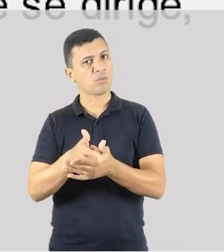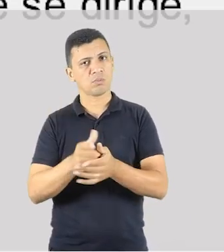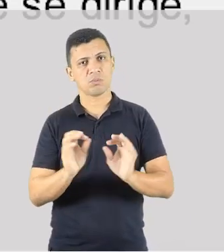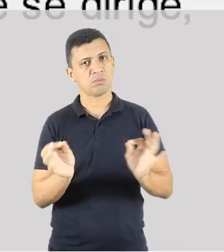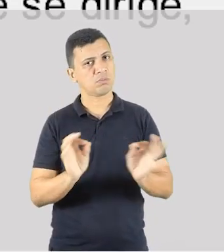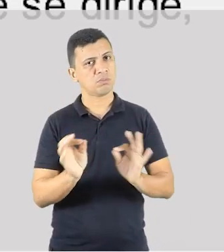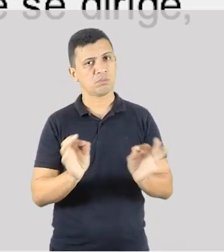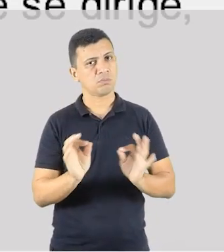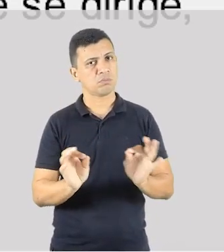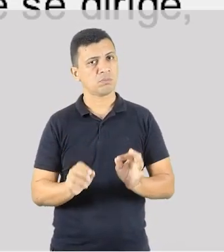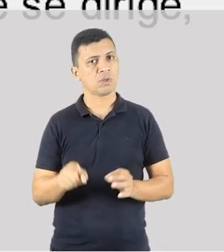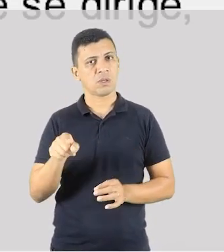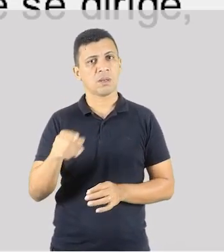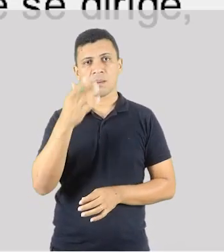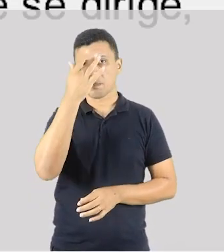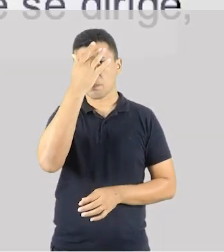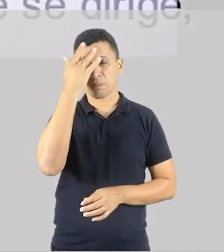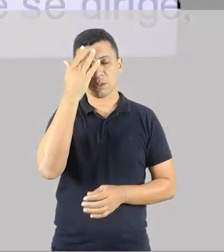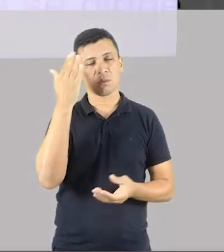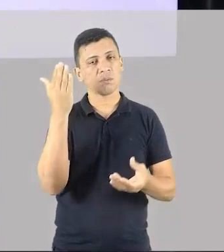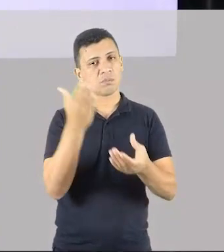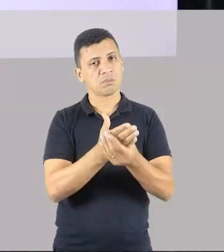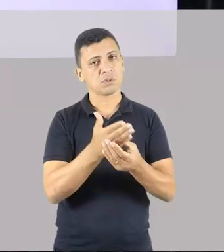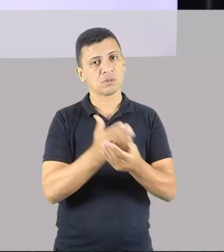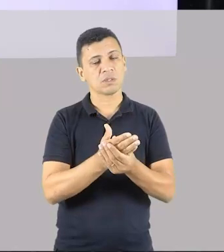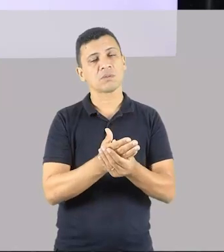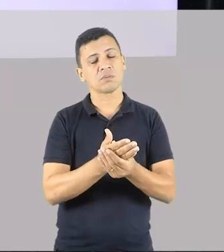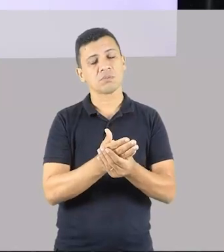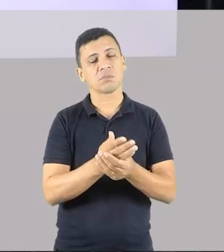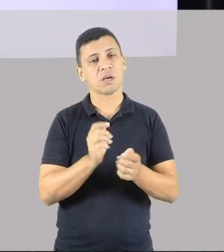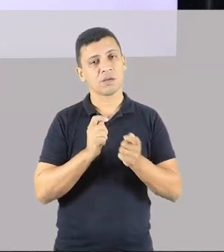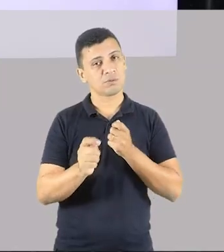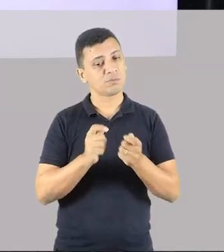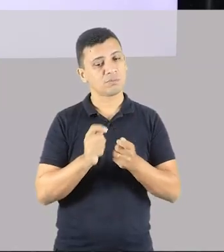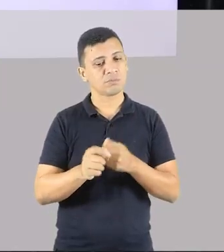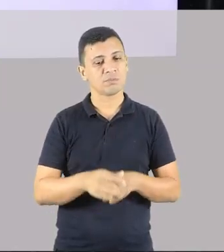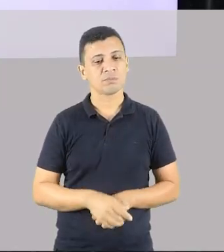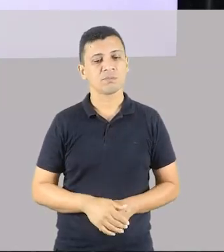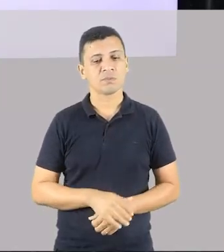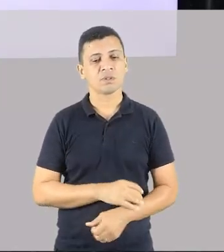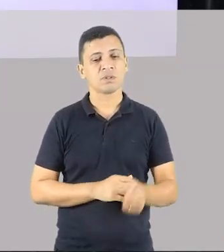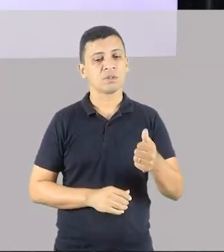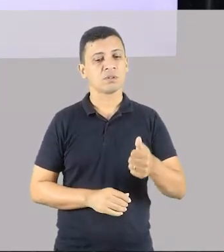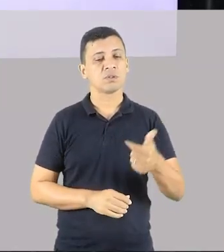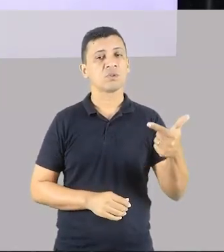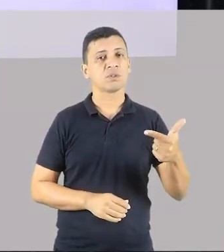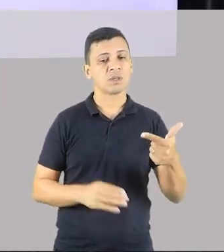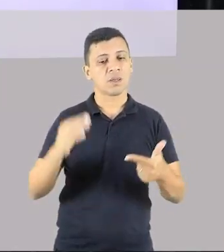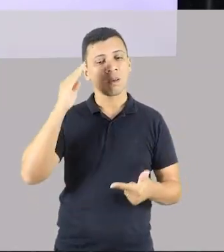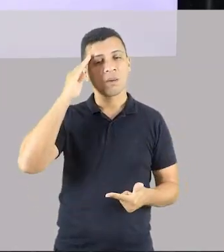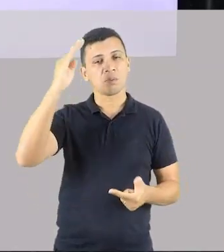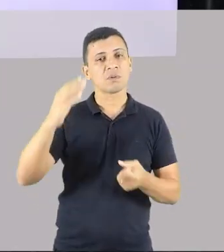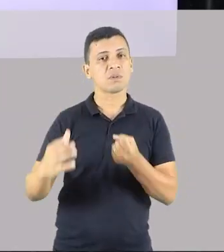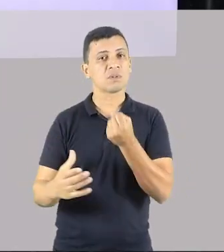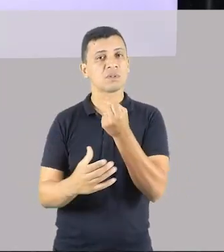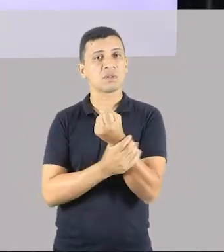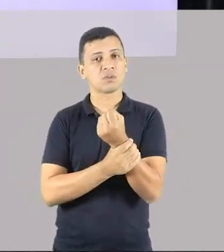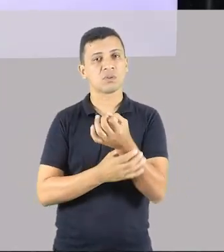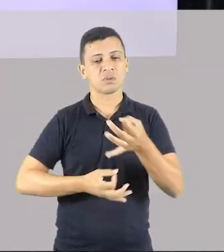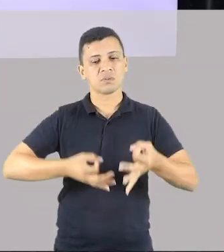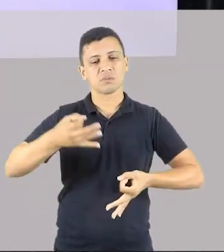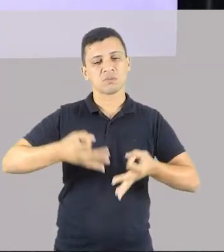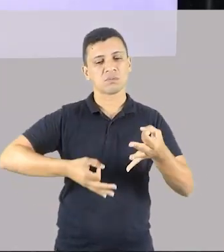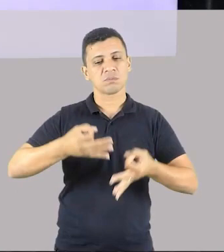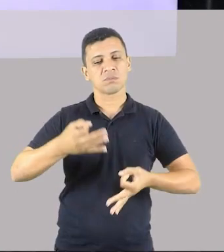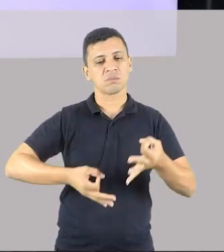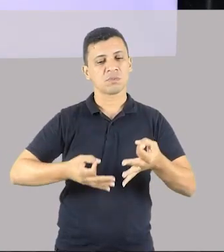aquela pessoa que responde a um processo administrativo. No inciso 12º, eu tenho o princípio da segurança jurídica,